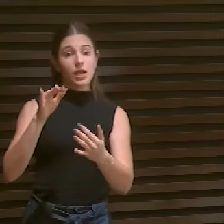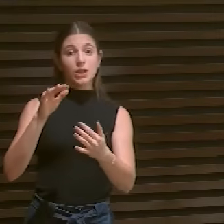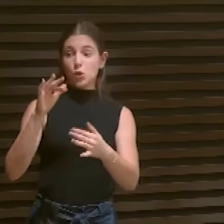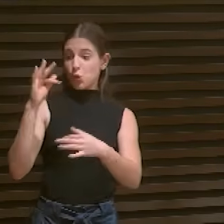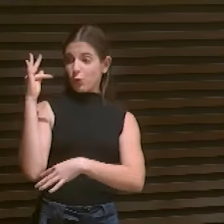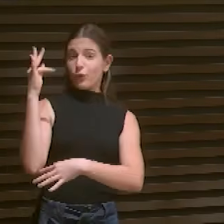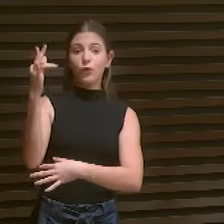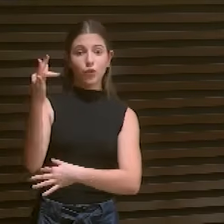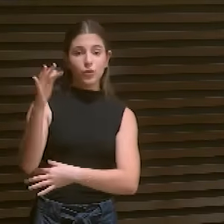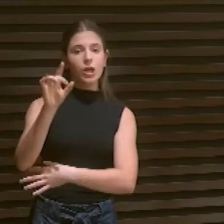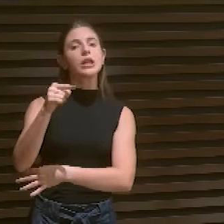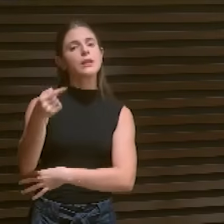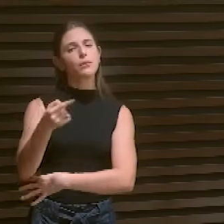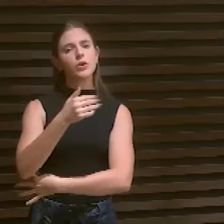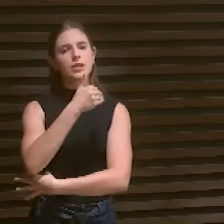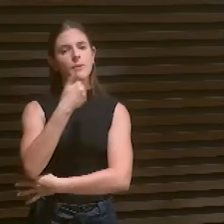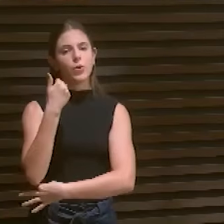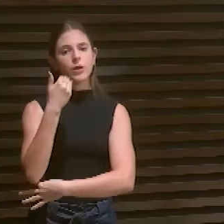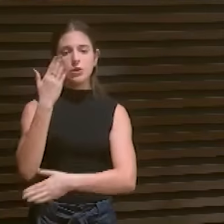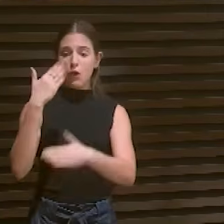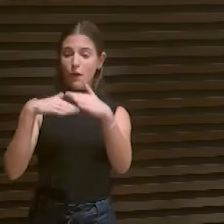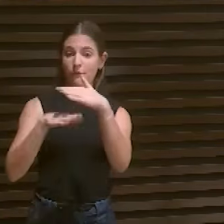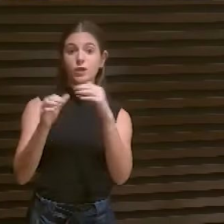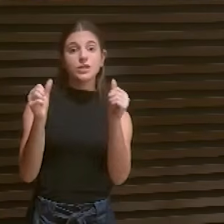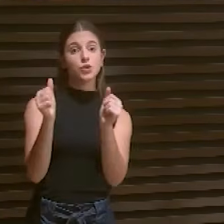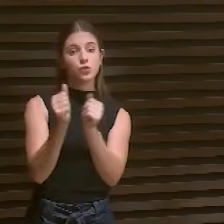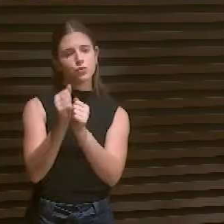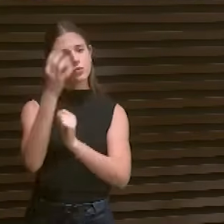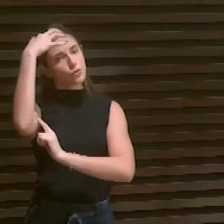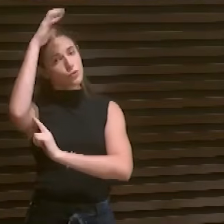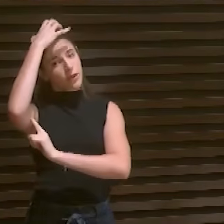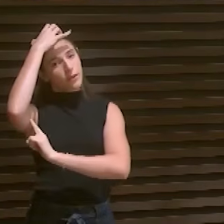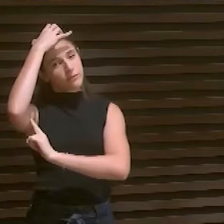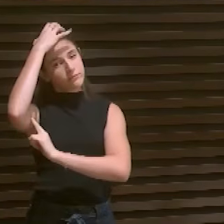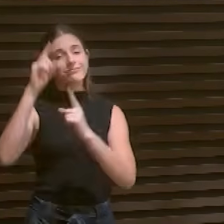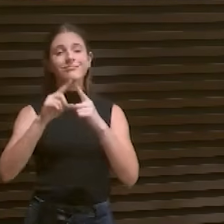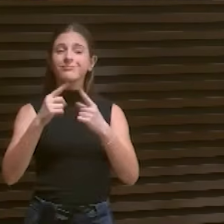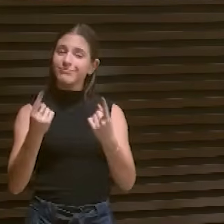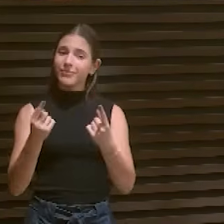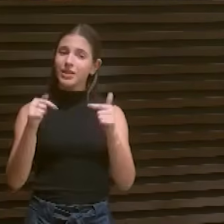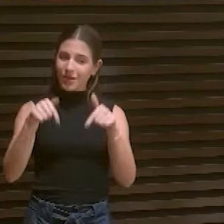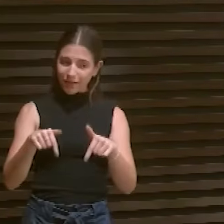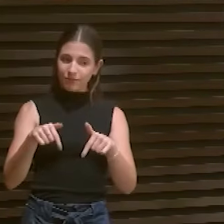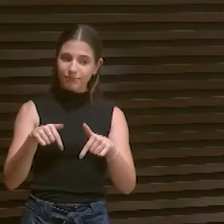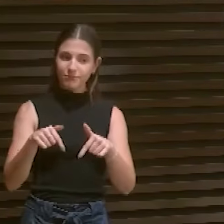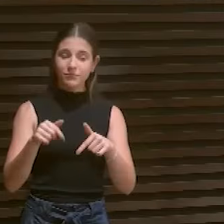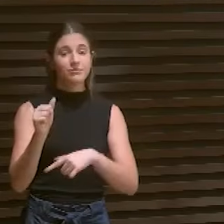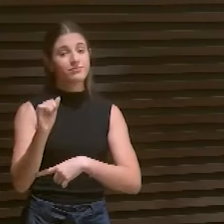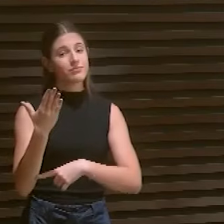acompanhasse o rei. Só que ficou. Não foi. Então foi um